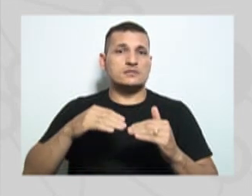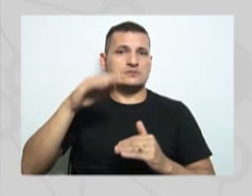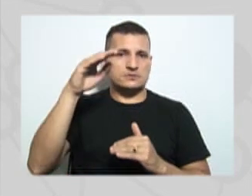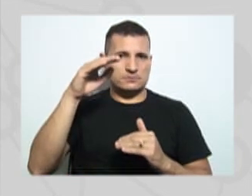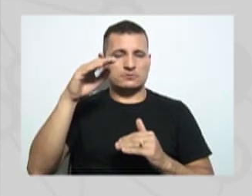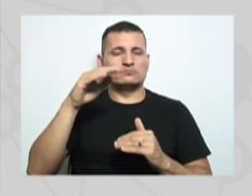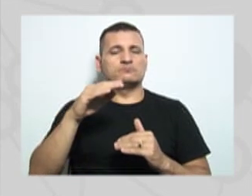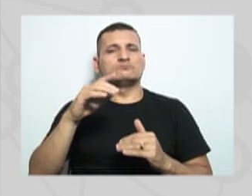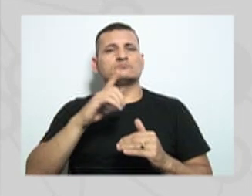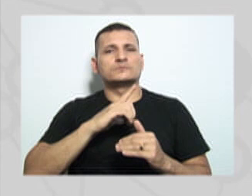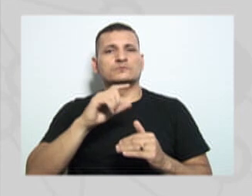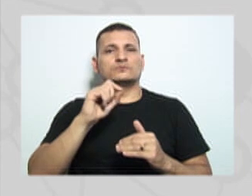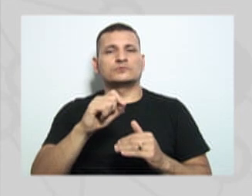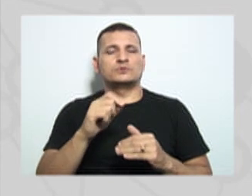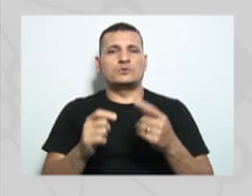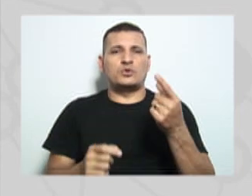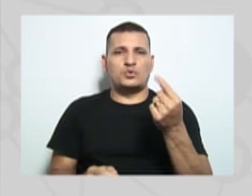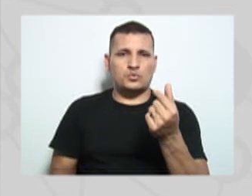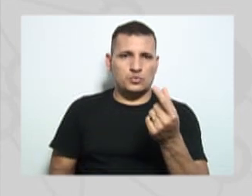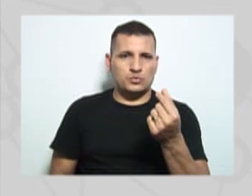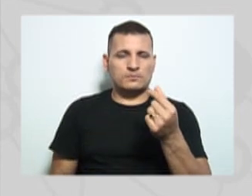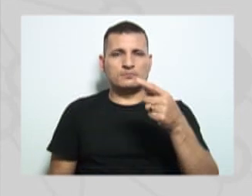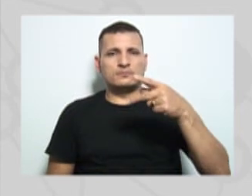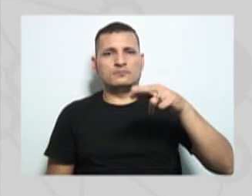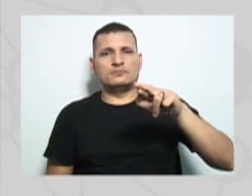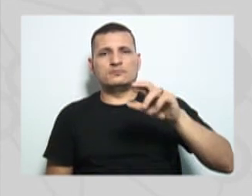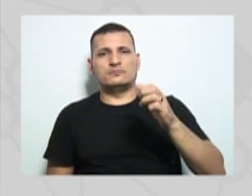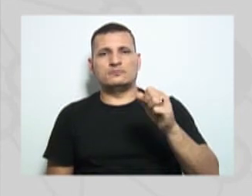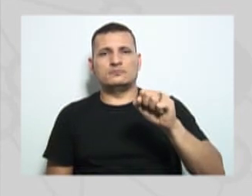e passa ao lucro presumido.